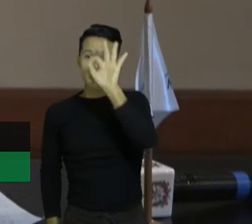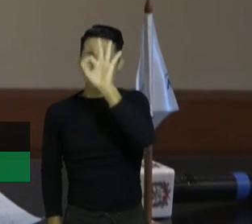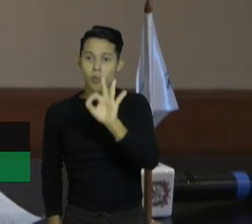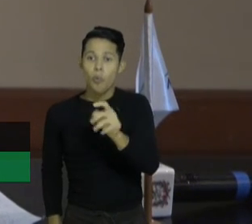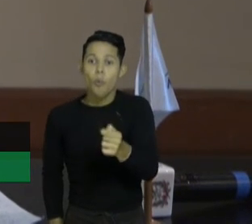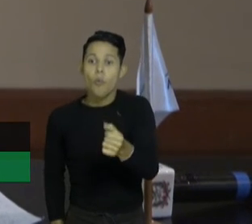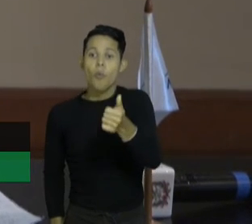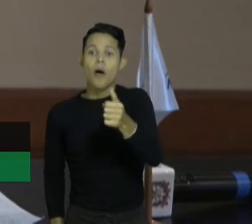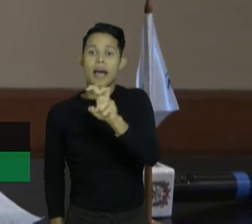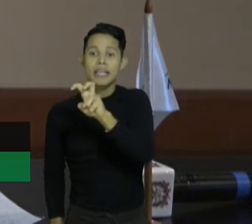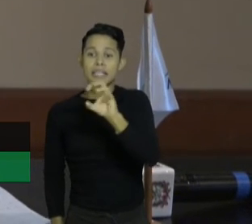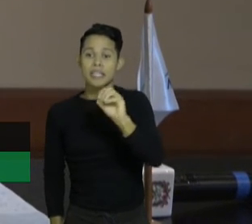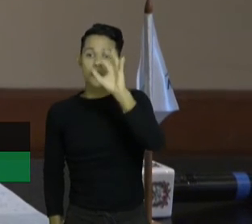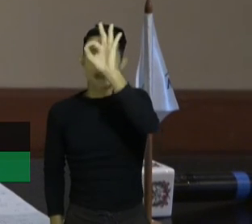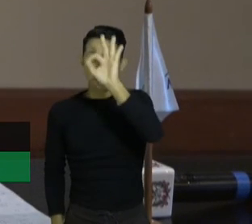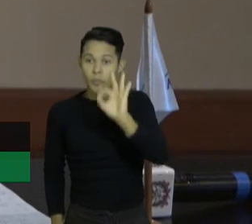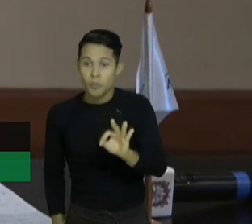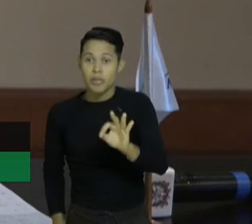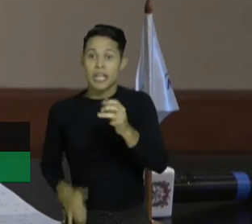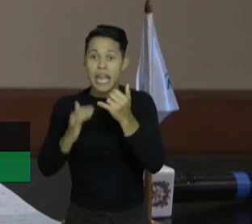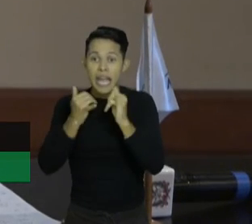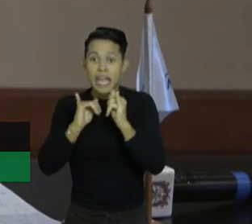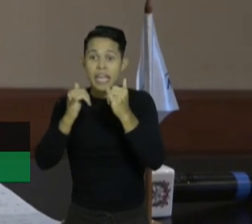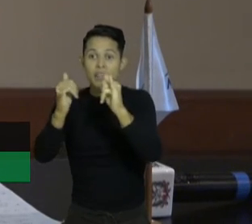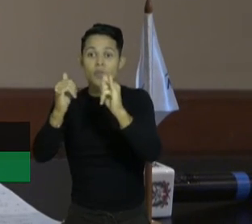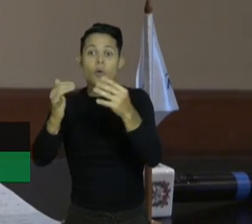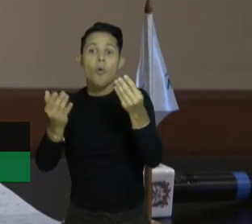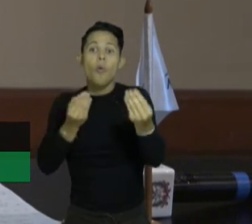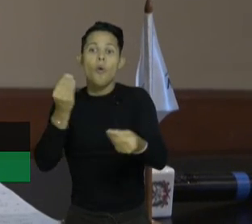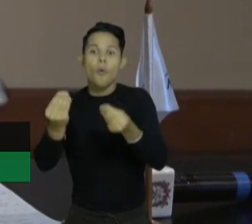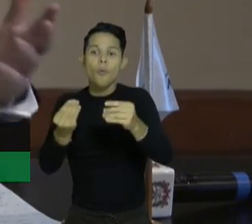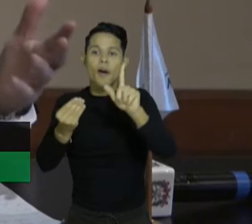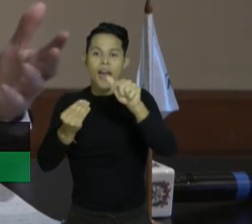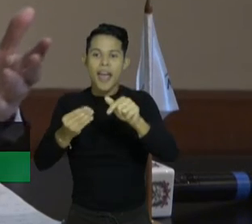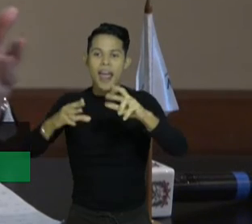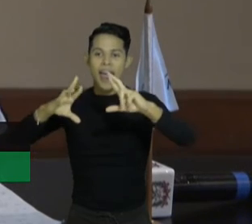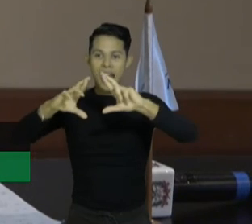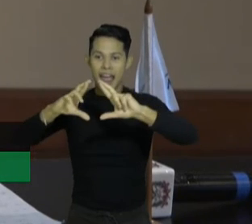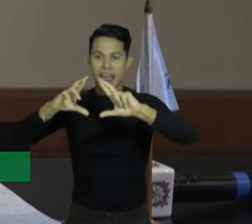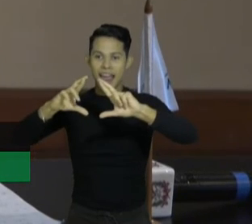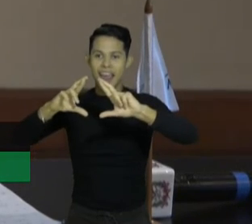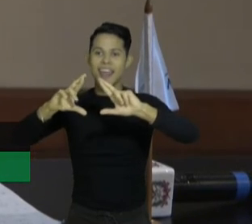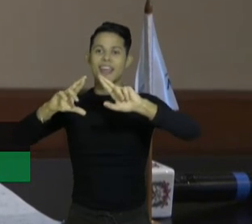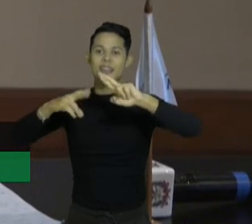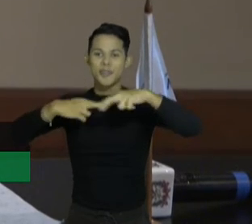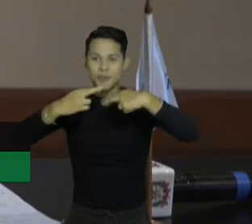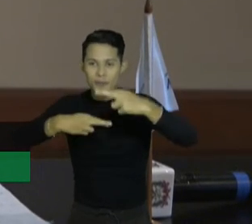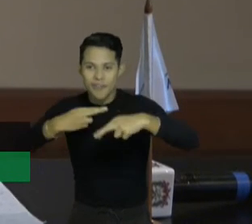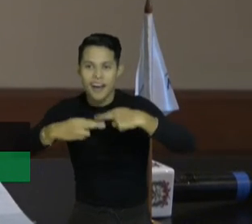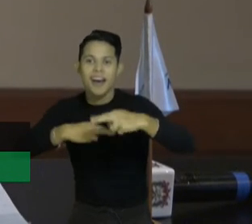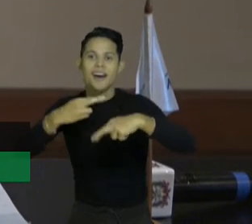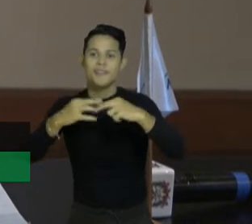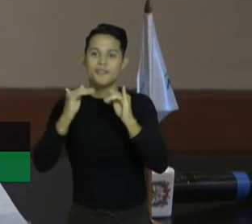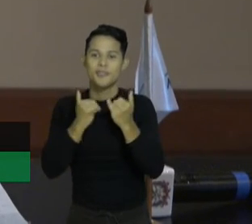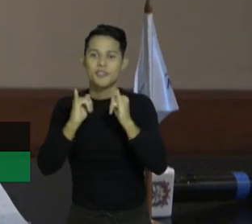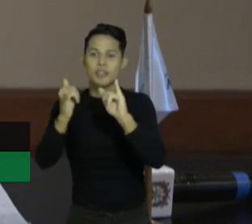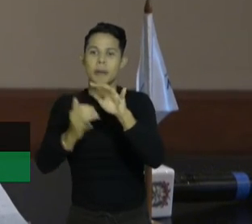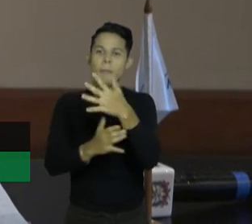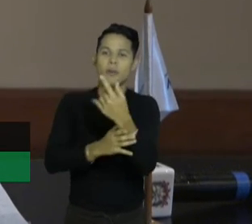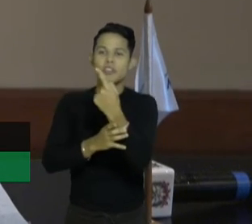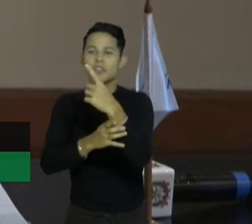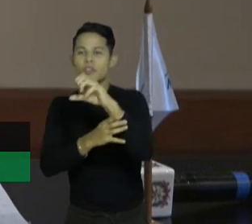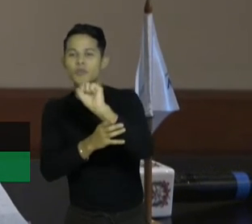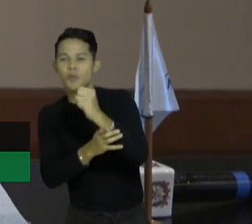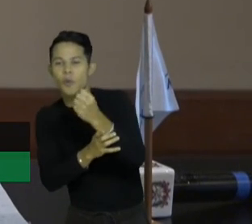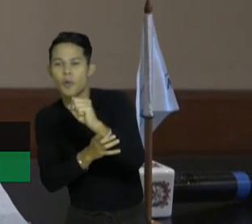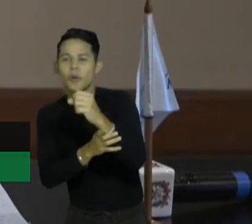50% da matriz energética ADV vende de fontes renováveis de energia contra uma média mundial de 18 19% por isso